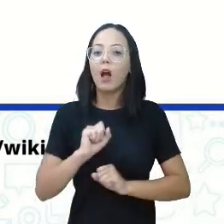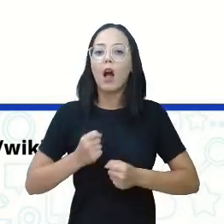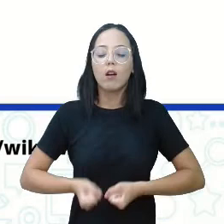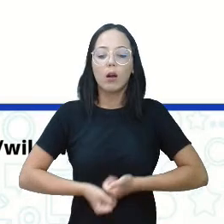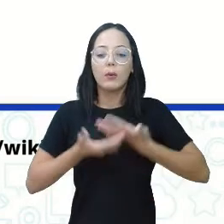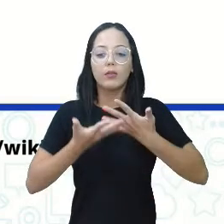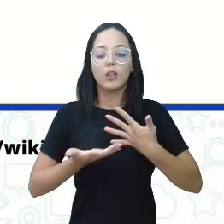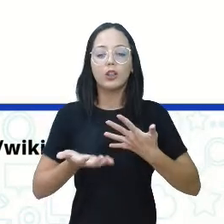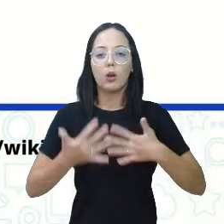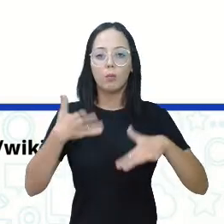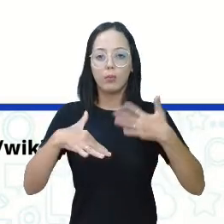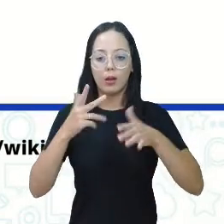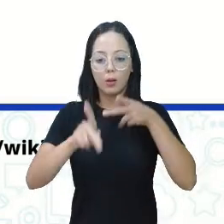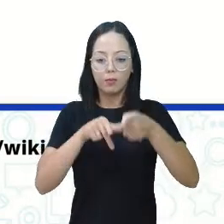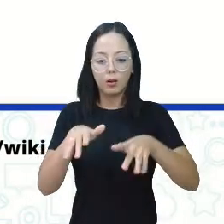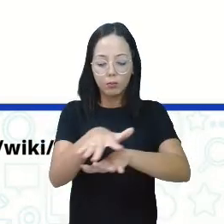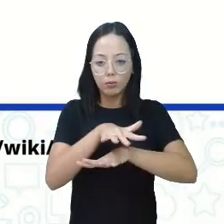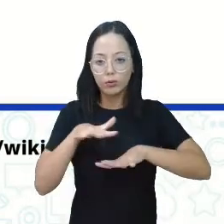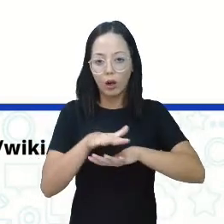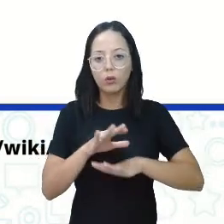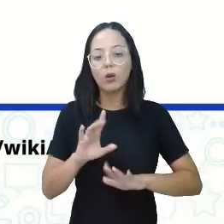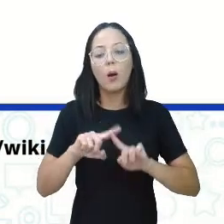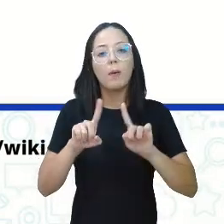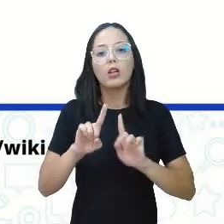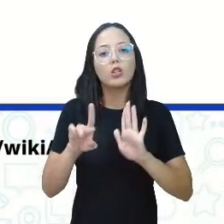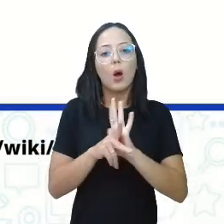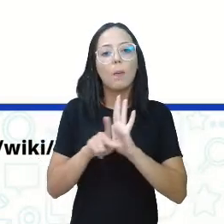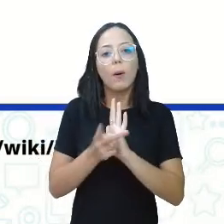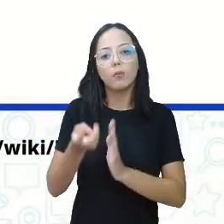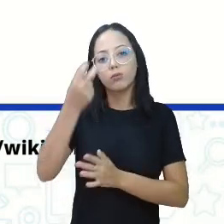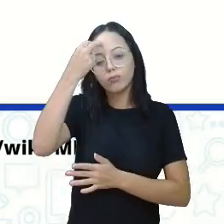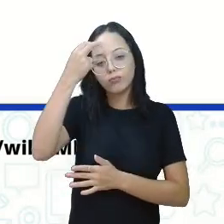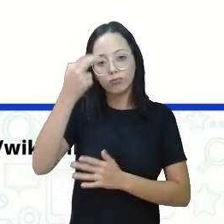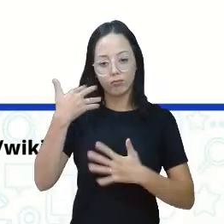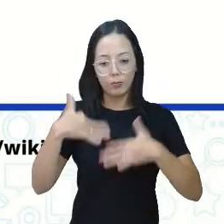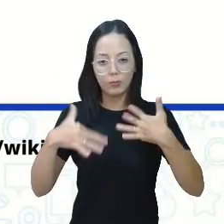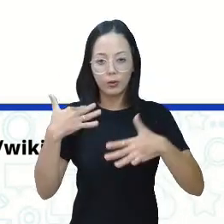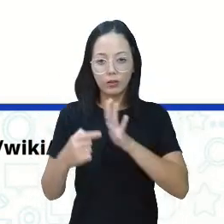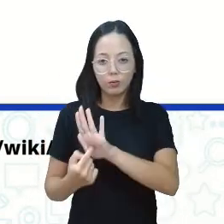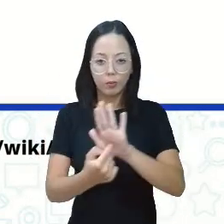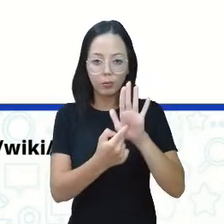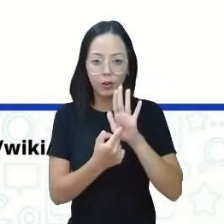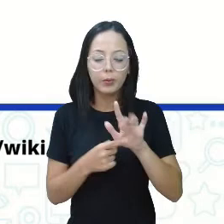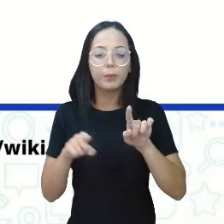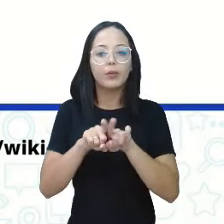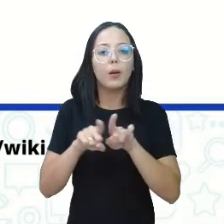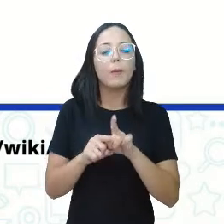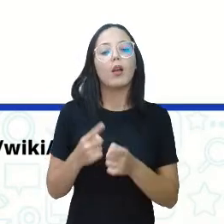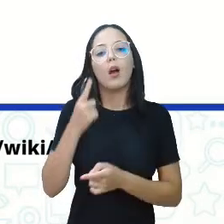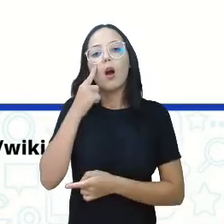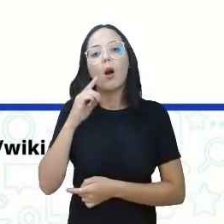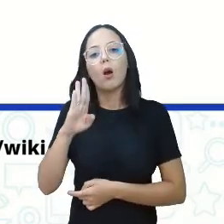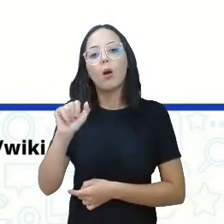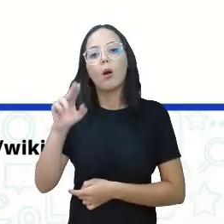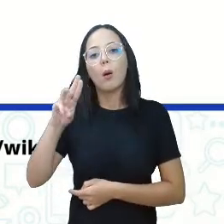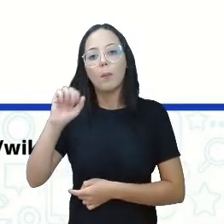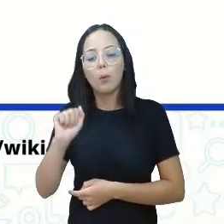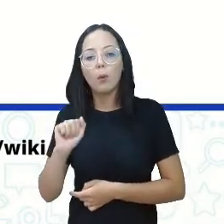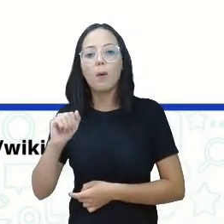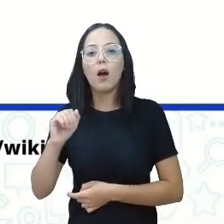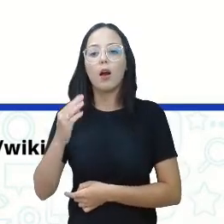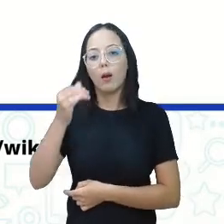manifestações populares. Então, música popular brasileira é só aquelas manifestações populares, ok? Como o Bumba Meu Boi, né? Entre